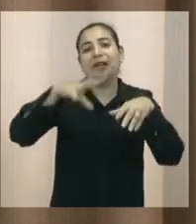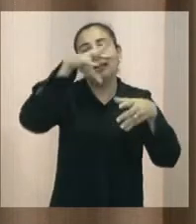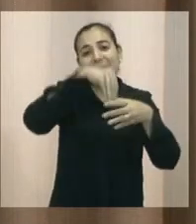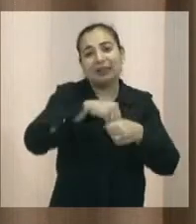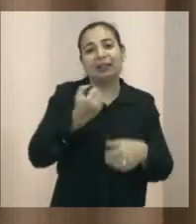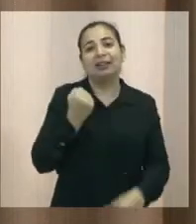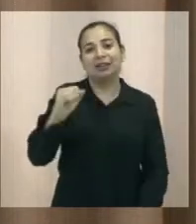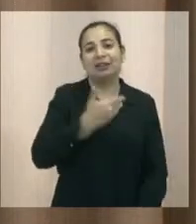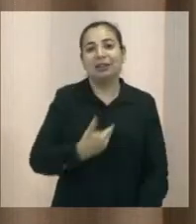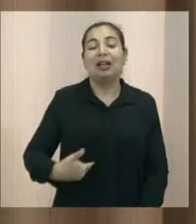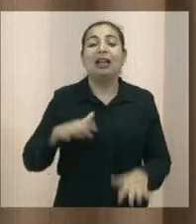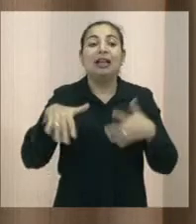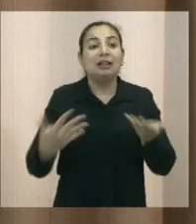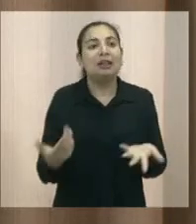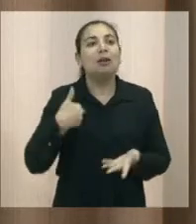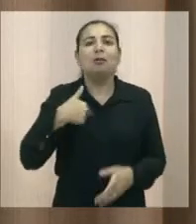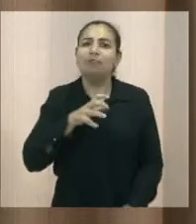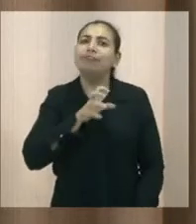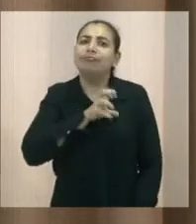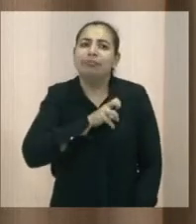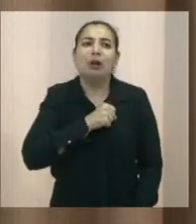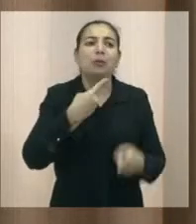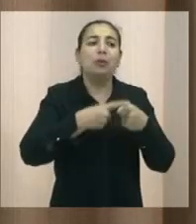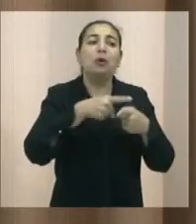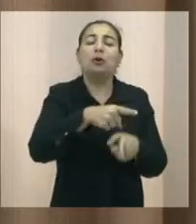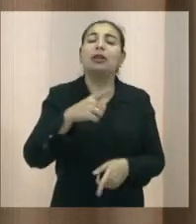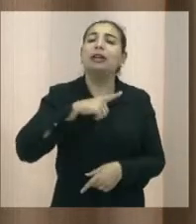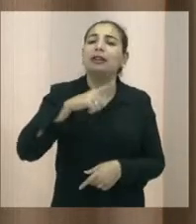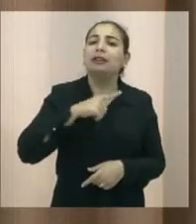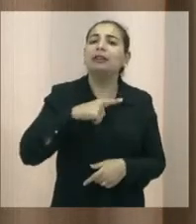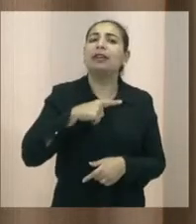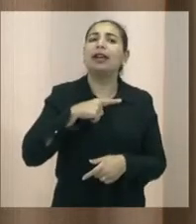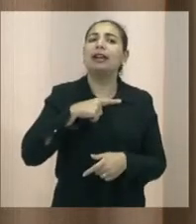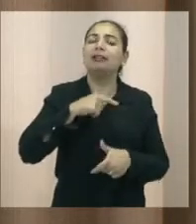grande da gente contribuir cada vez mais para diminuir